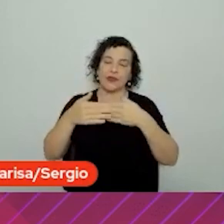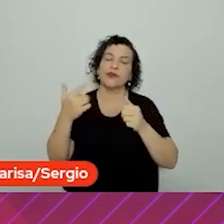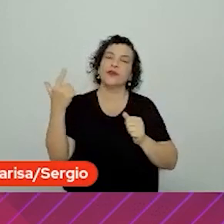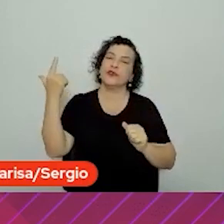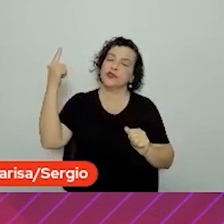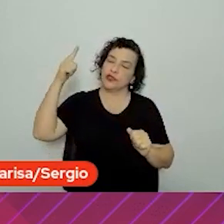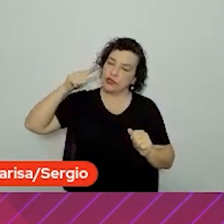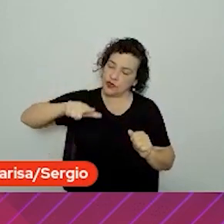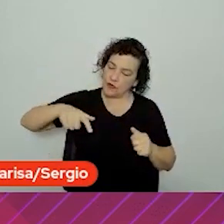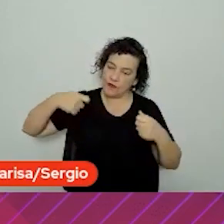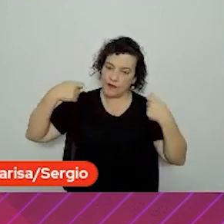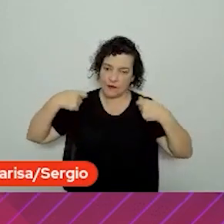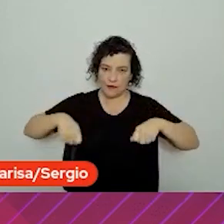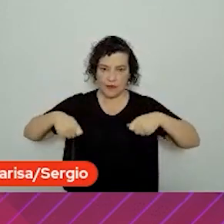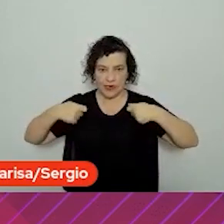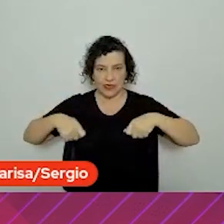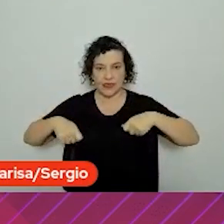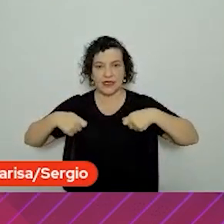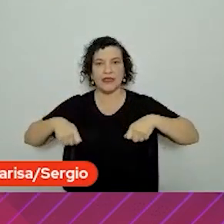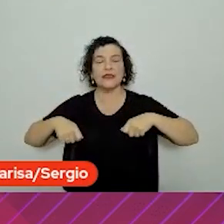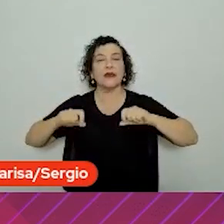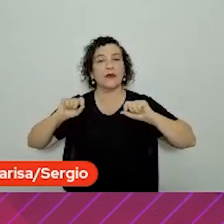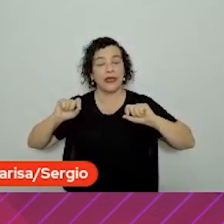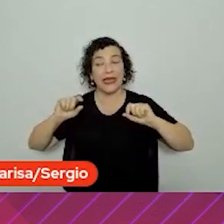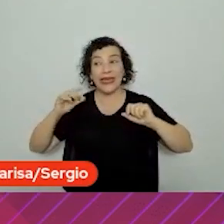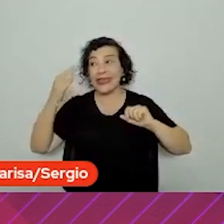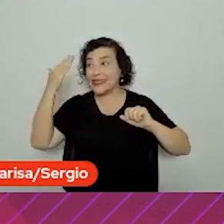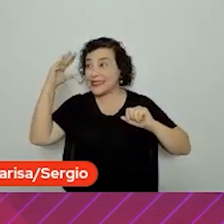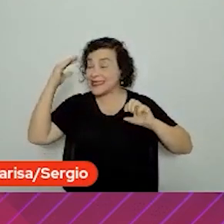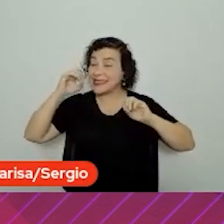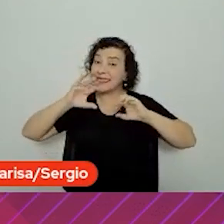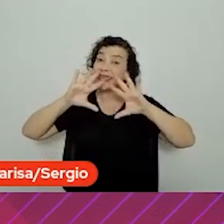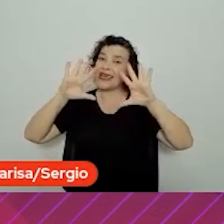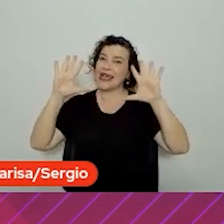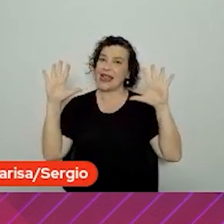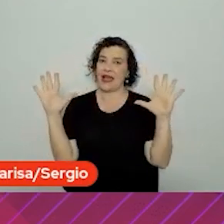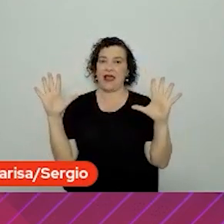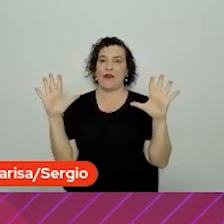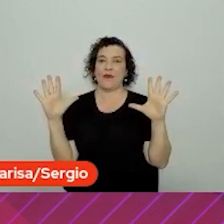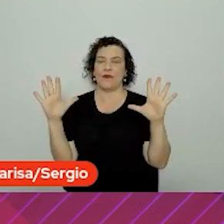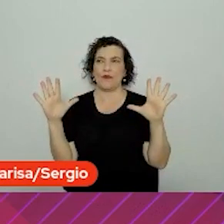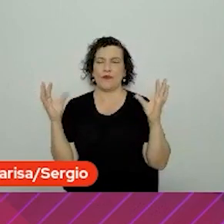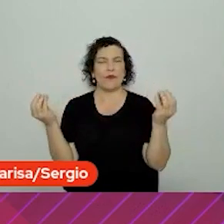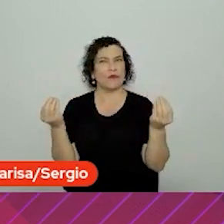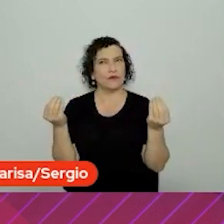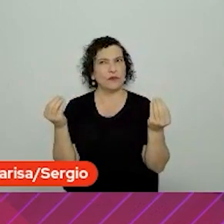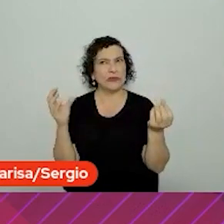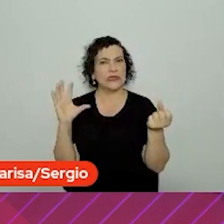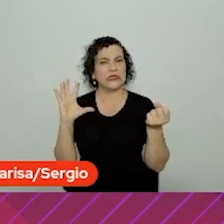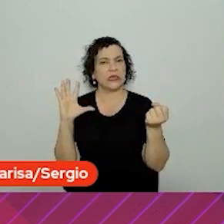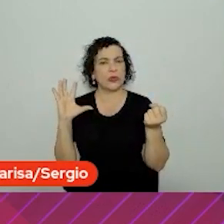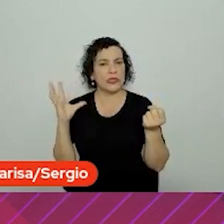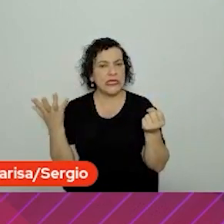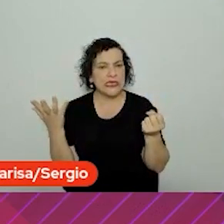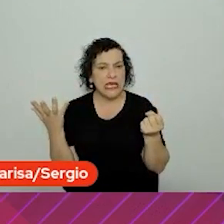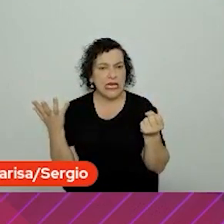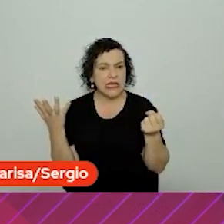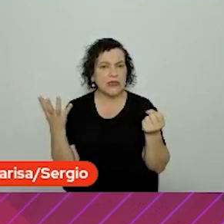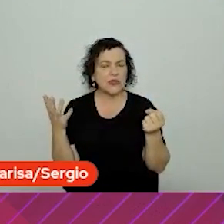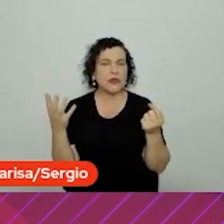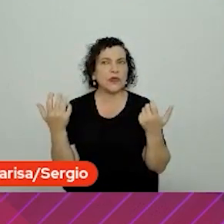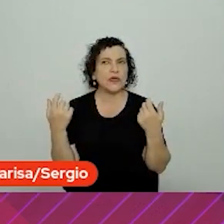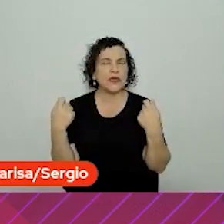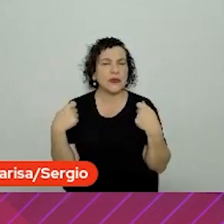muita sinergia com a palestra do Alex. Cara, eu vou entender, o que está acontecendo. Eu vou olhar